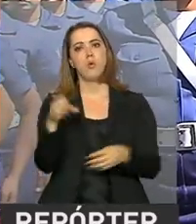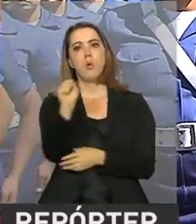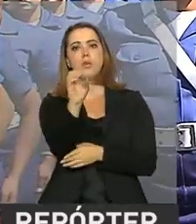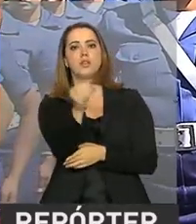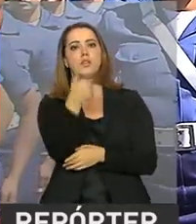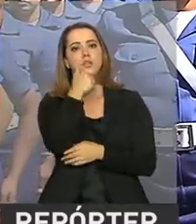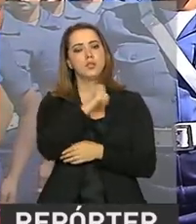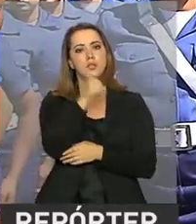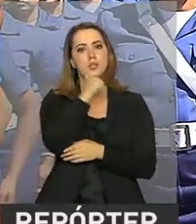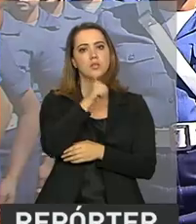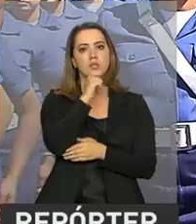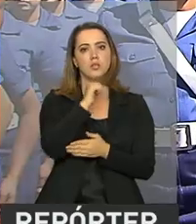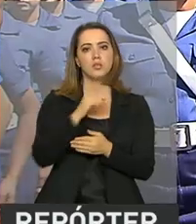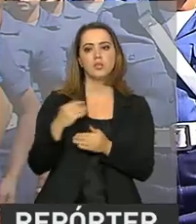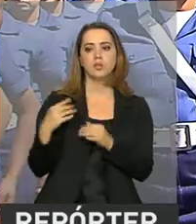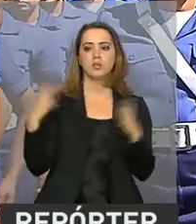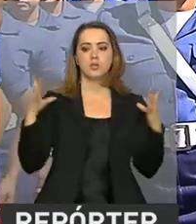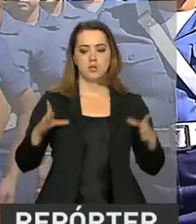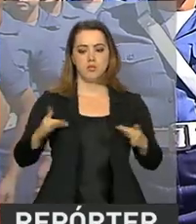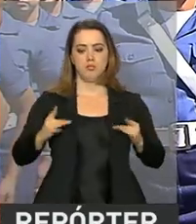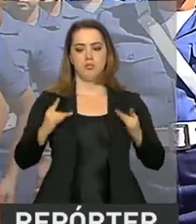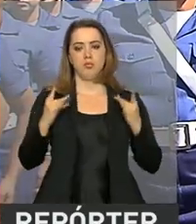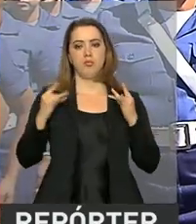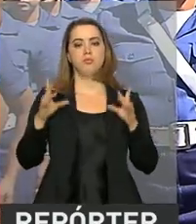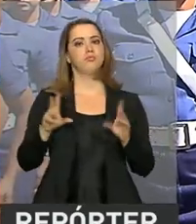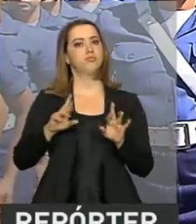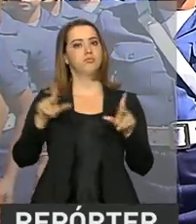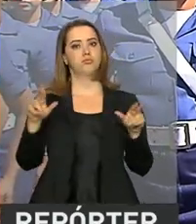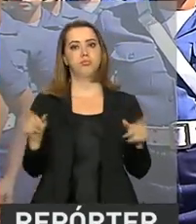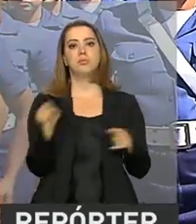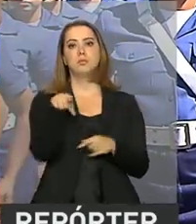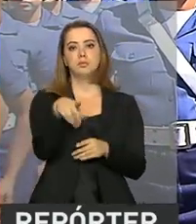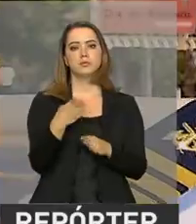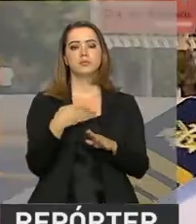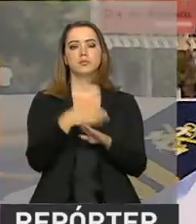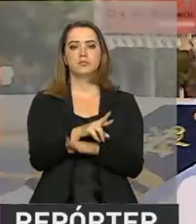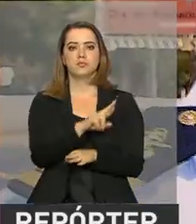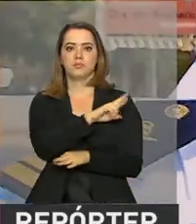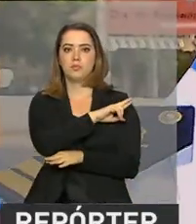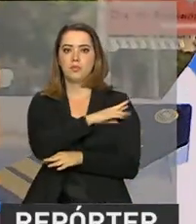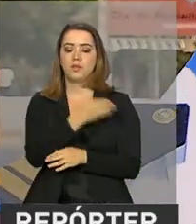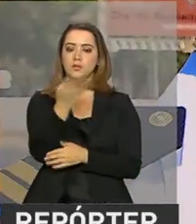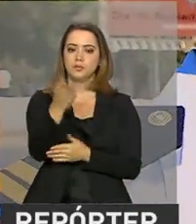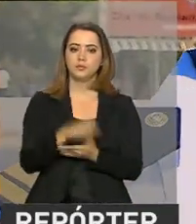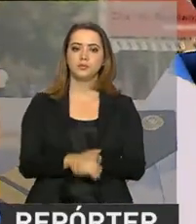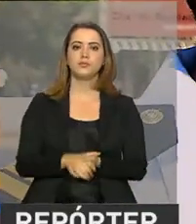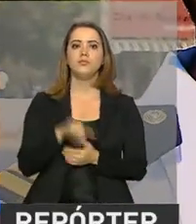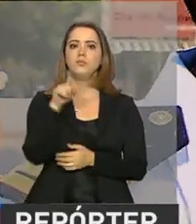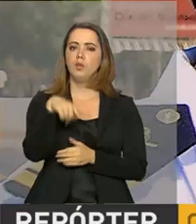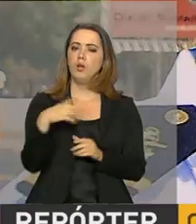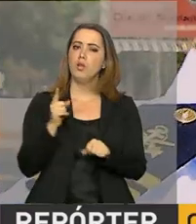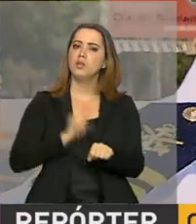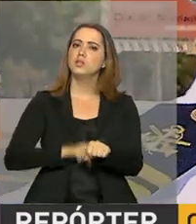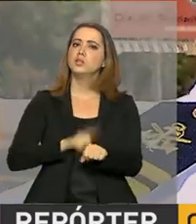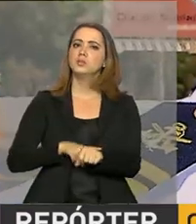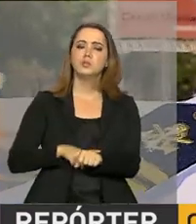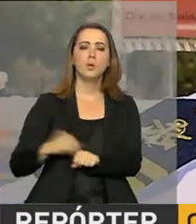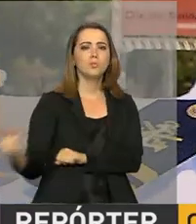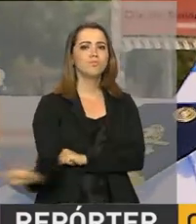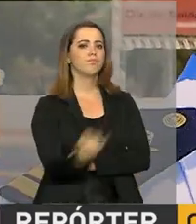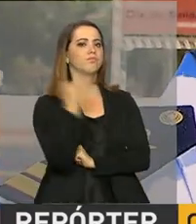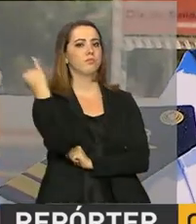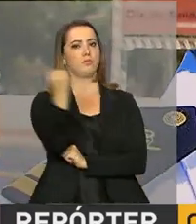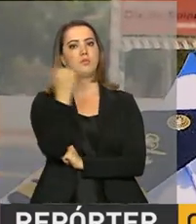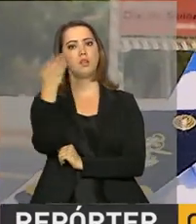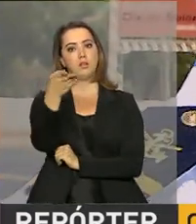oficiais e praças vão representar o corpo feminino da marinha é uma oportunidade ímpar né está representando